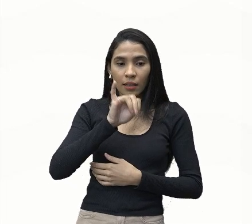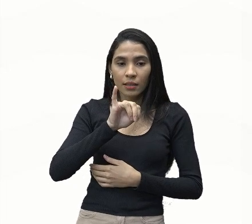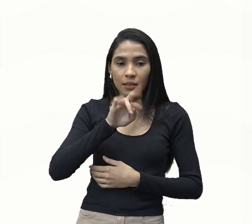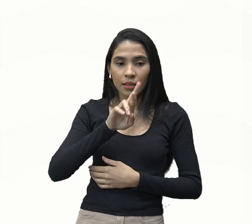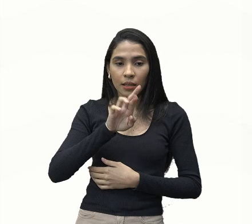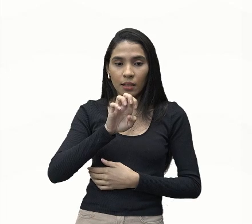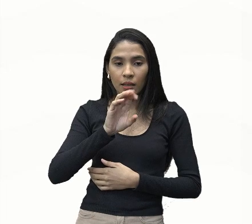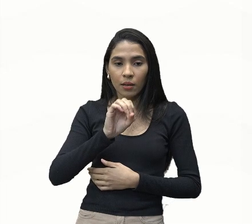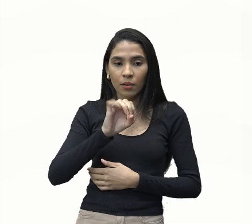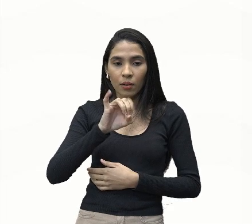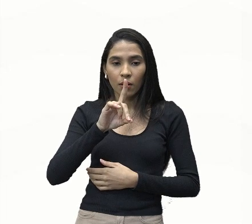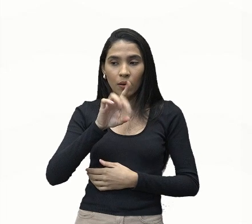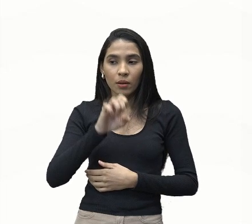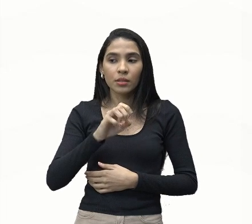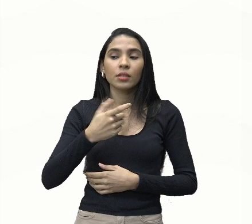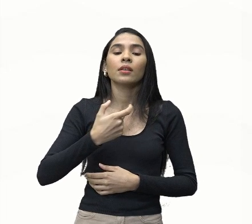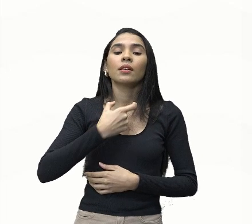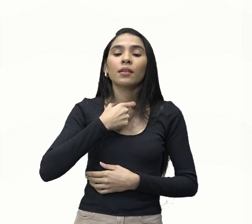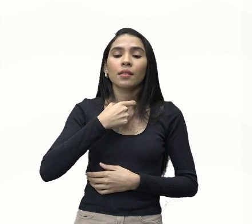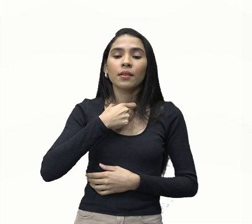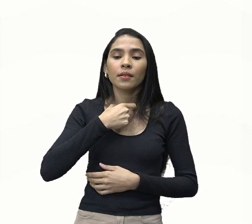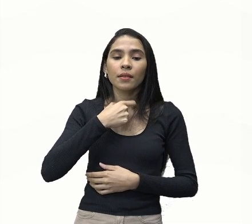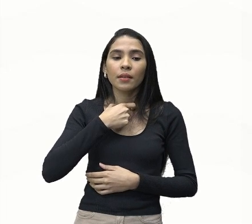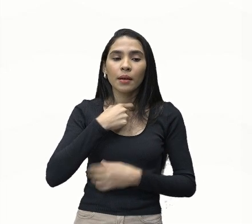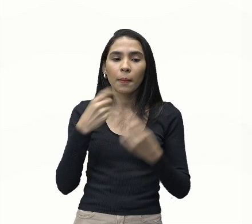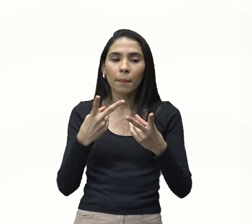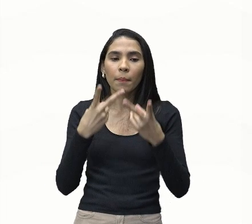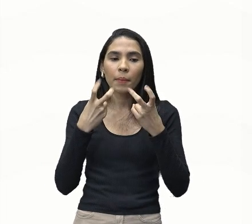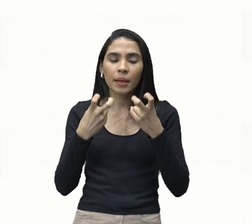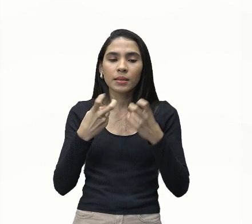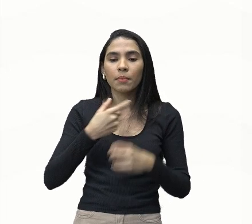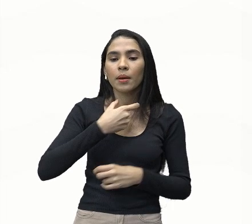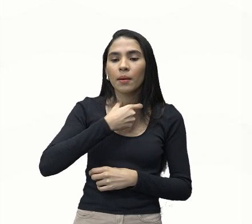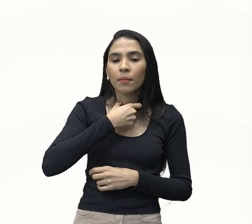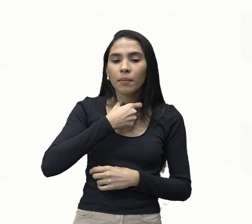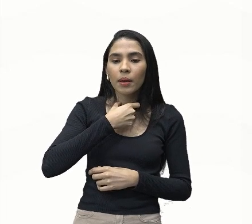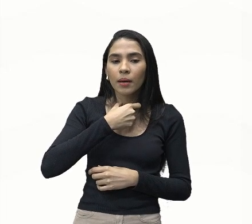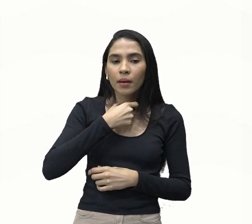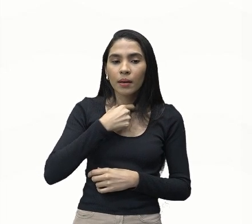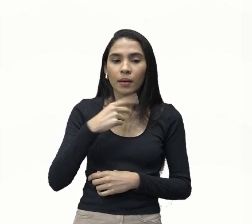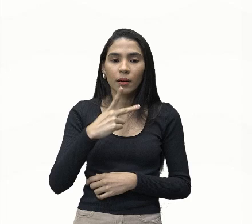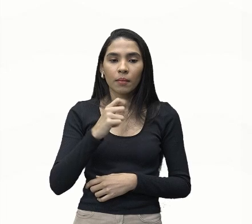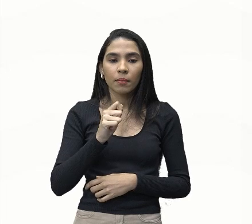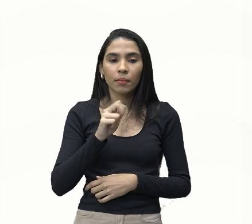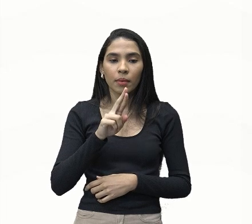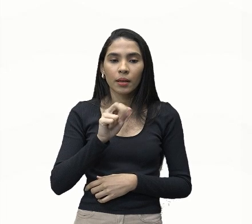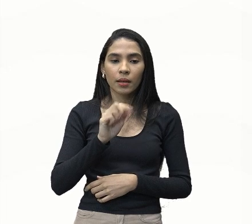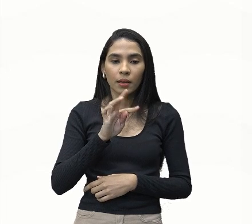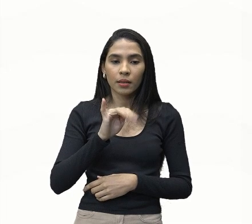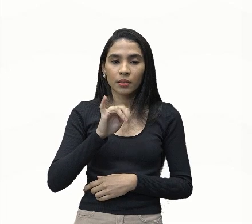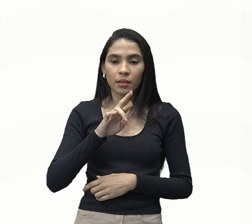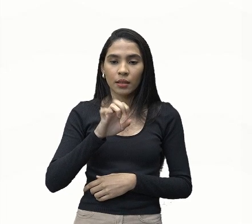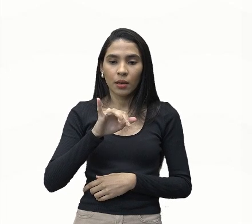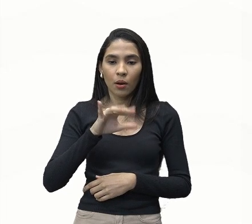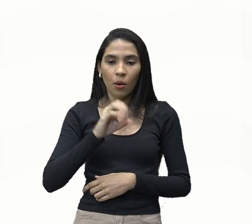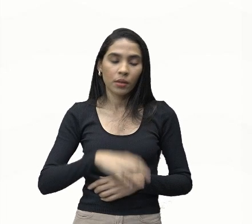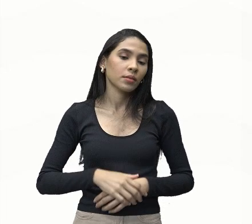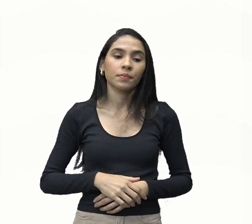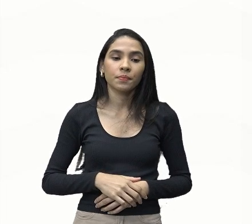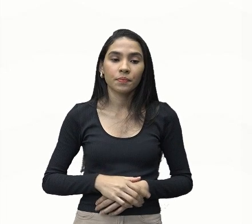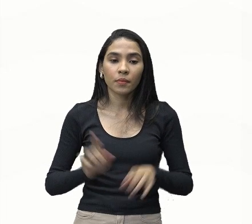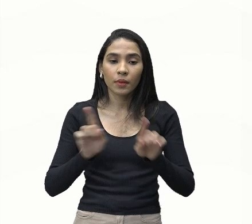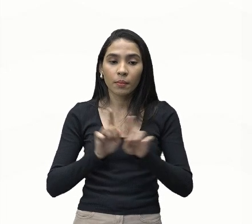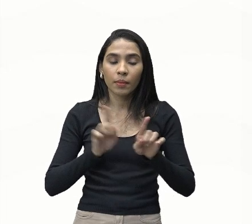Junto com a tireoide, a gente observa 4 pontinhos, que são as paratireoides. Logo abaixo nós temos aqui